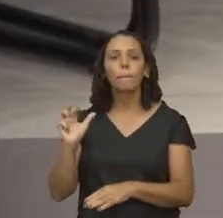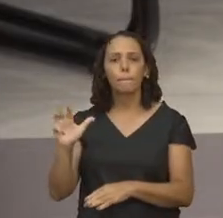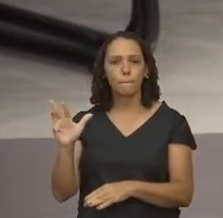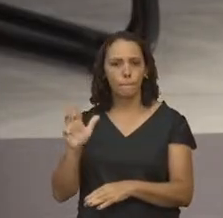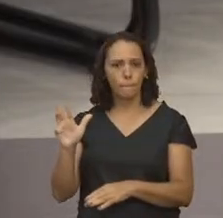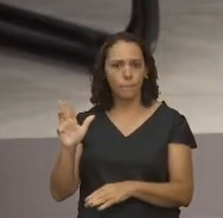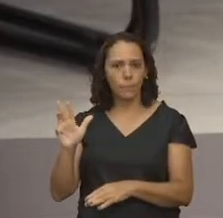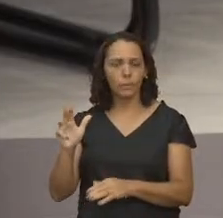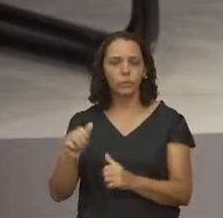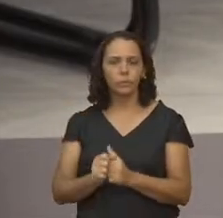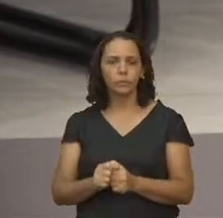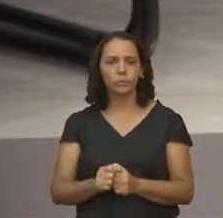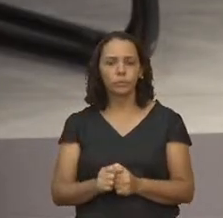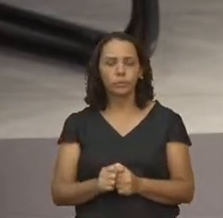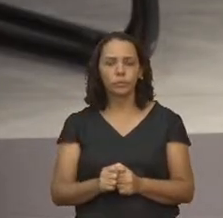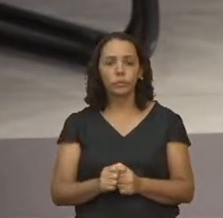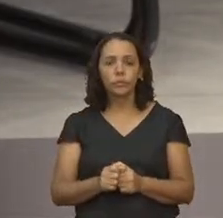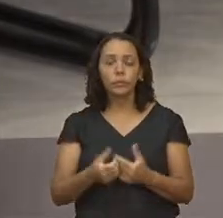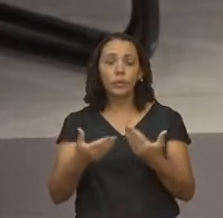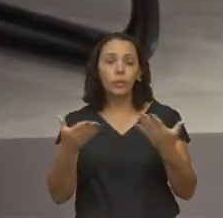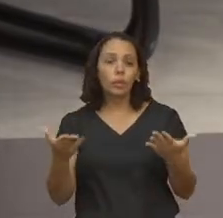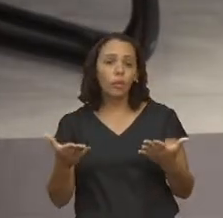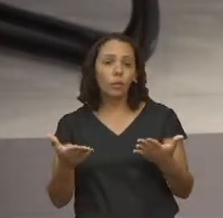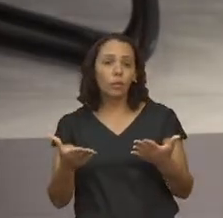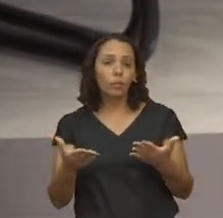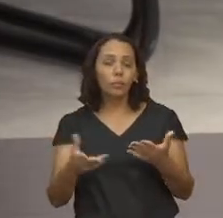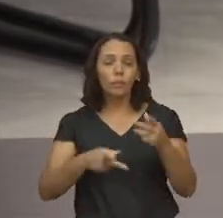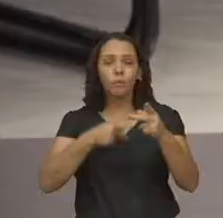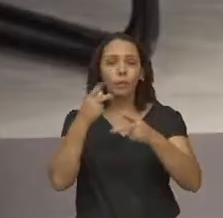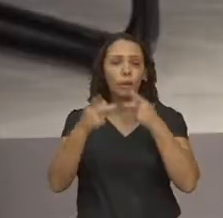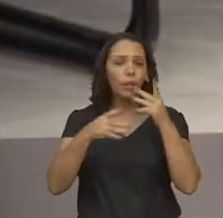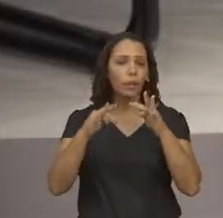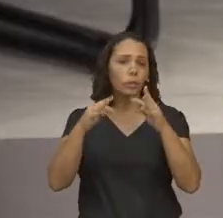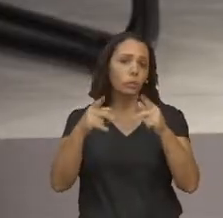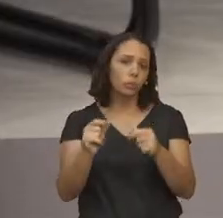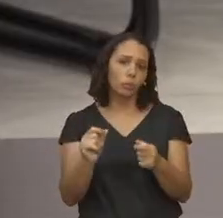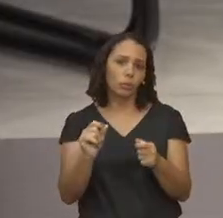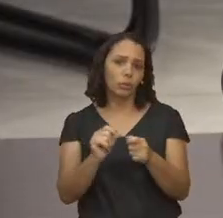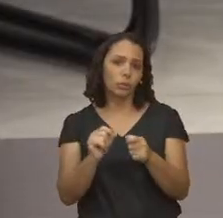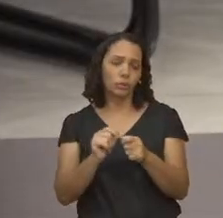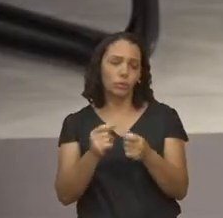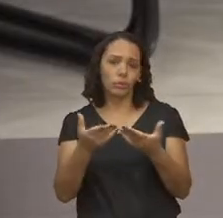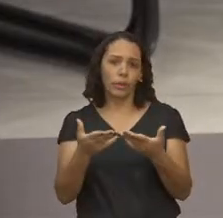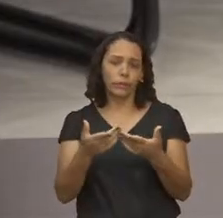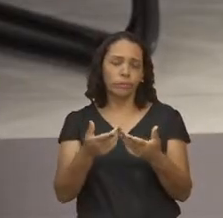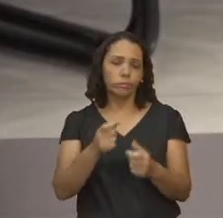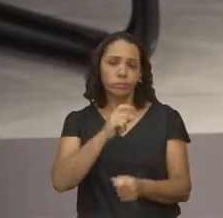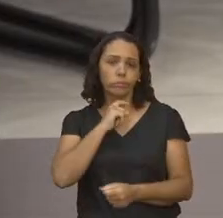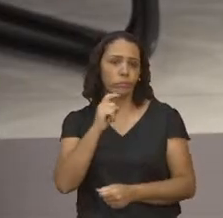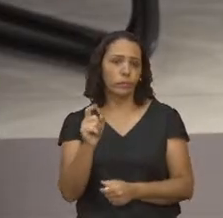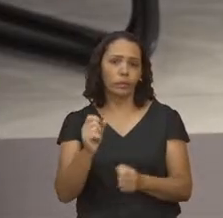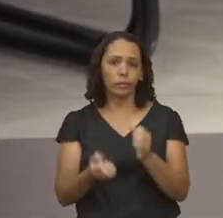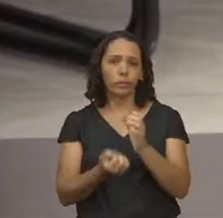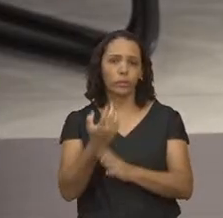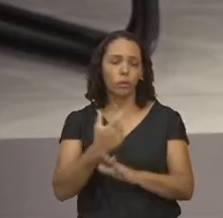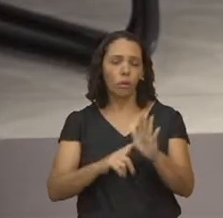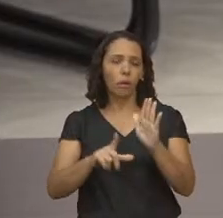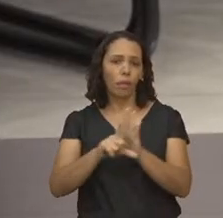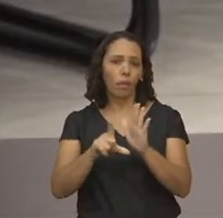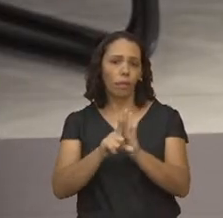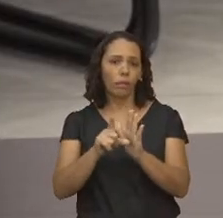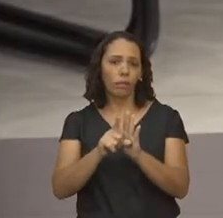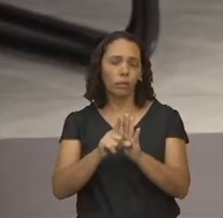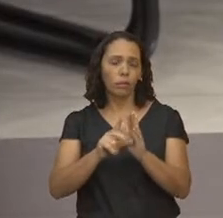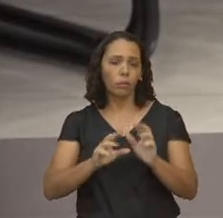né, falar até papagaio fala. Passou, ficou lá, mas não teve a oportunidade de fazer uma lei que defenda realmente a vida, não é?